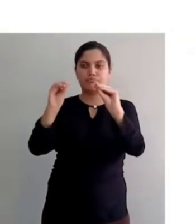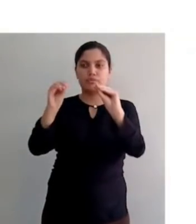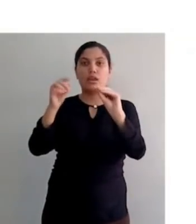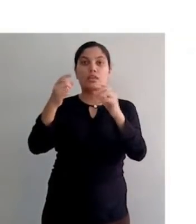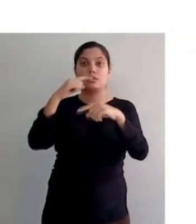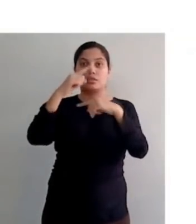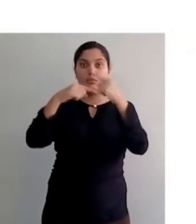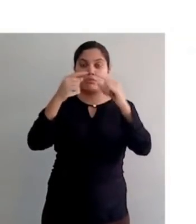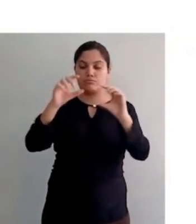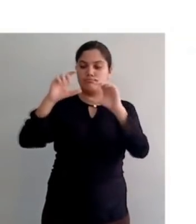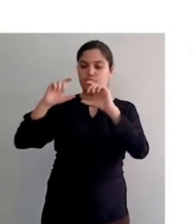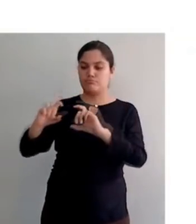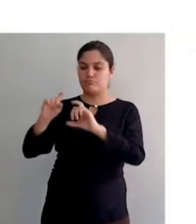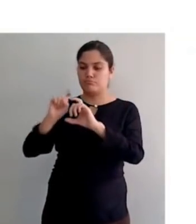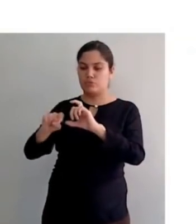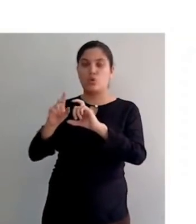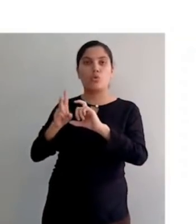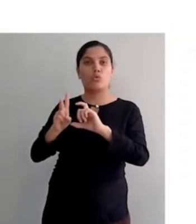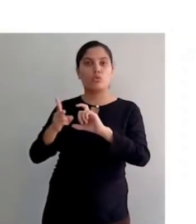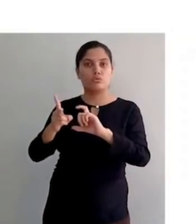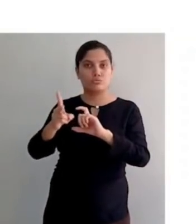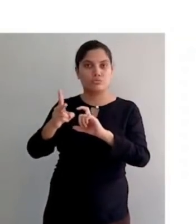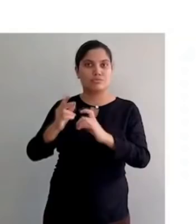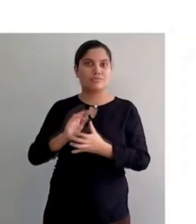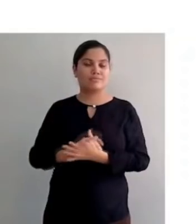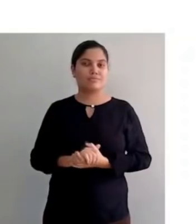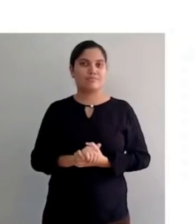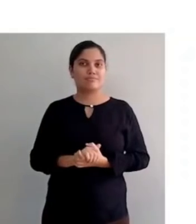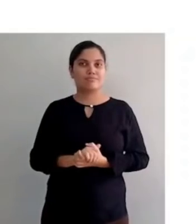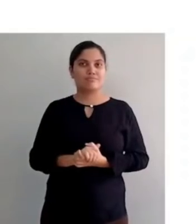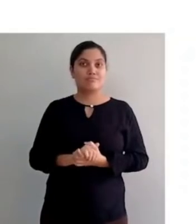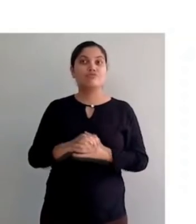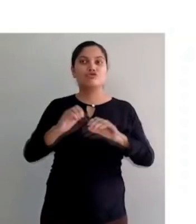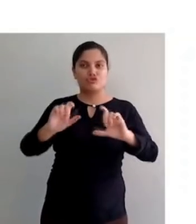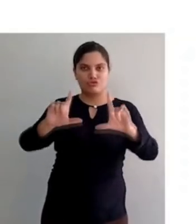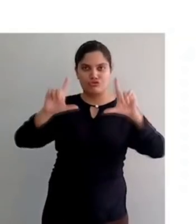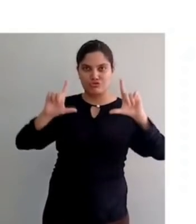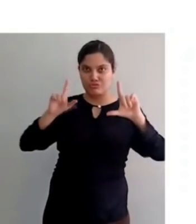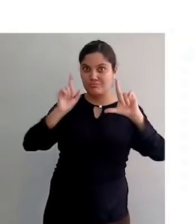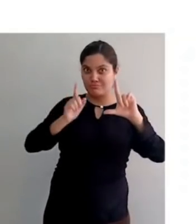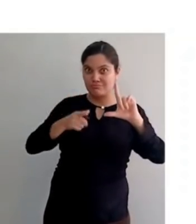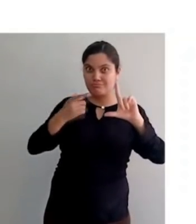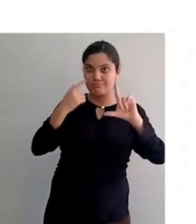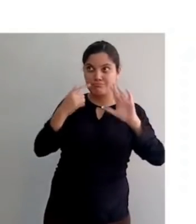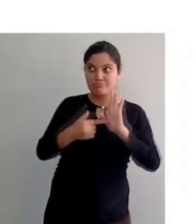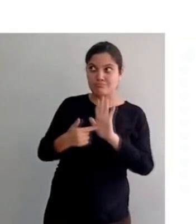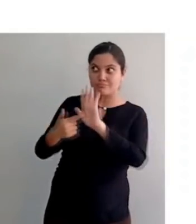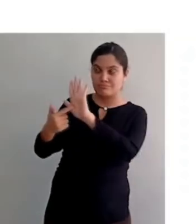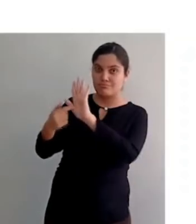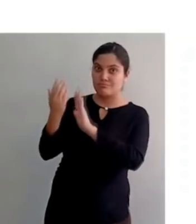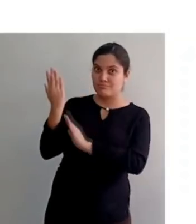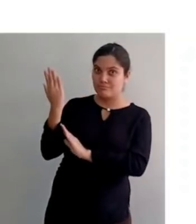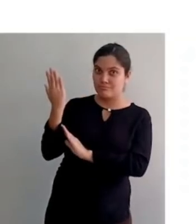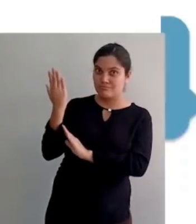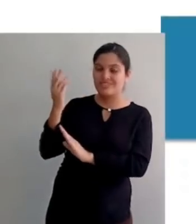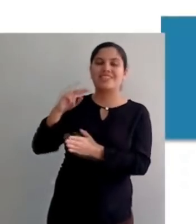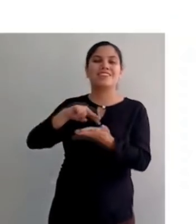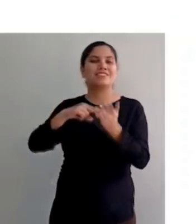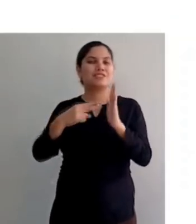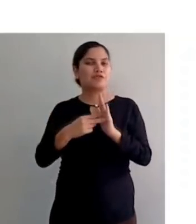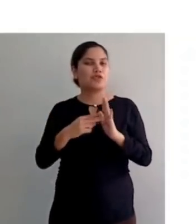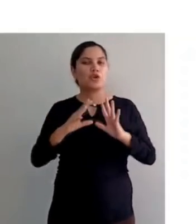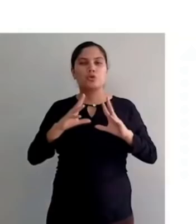abriu a conta Poupança Social Digital para que você possa ter acesso ao seu auxílio emergencial. Então vale conferir